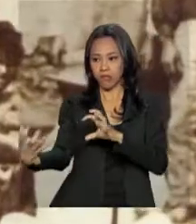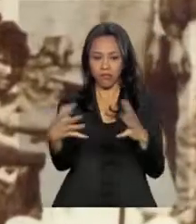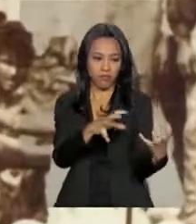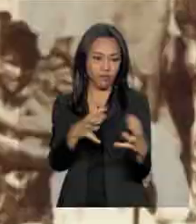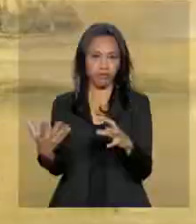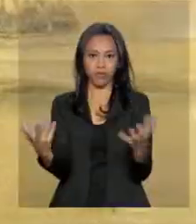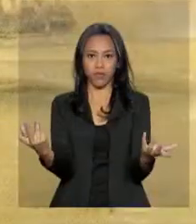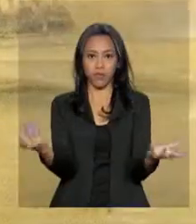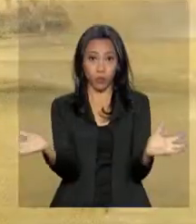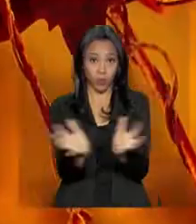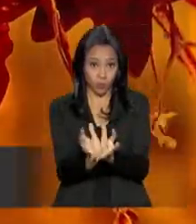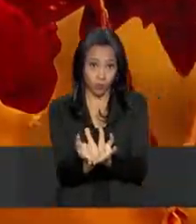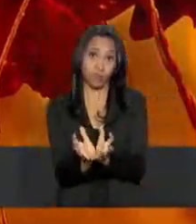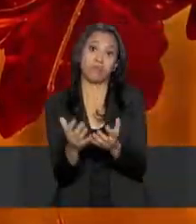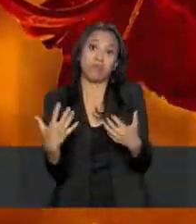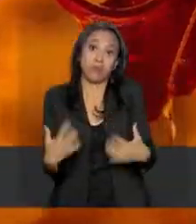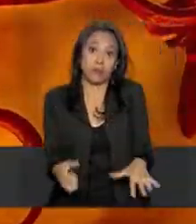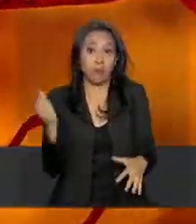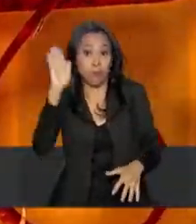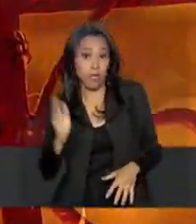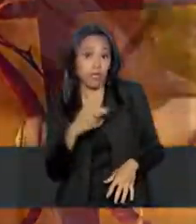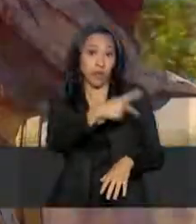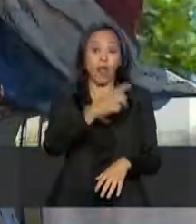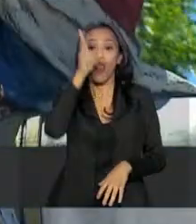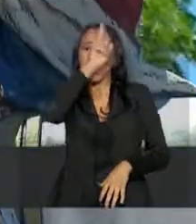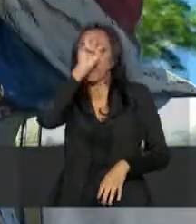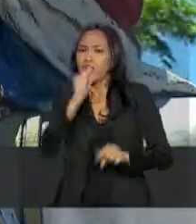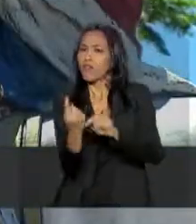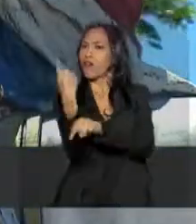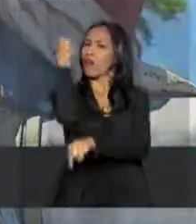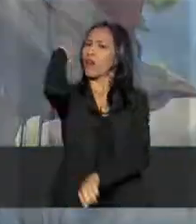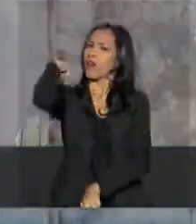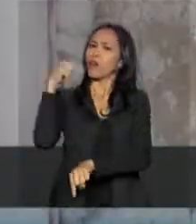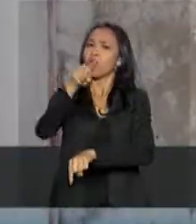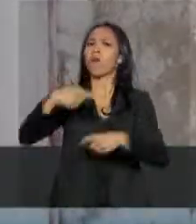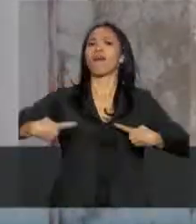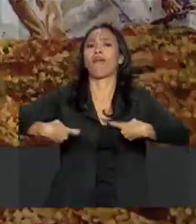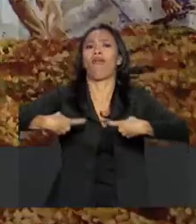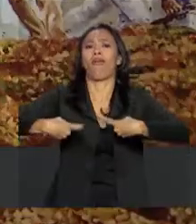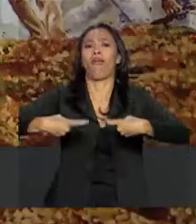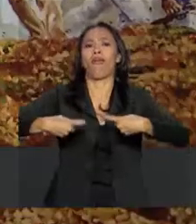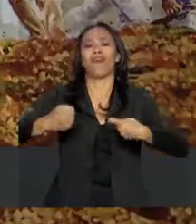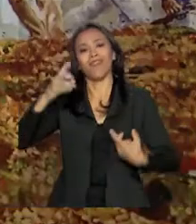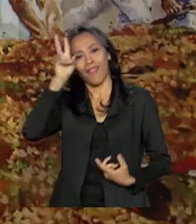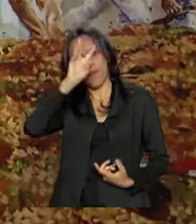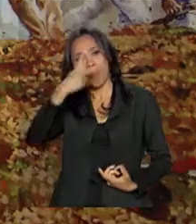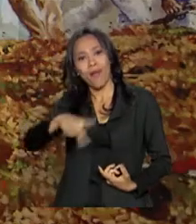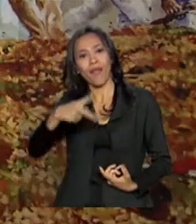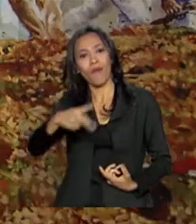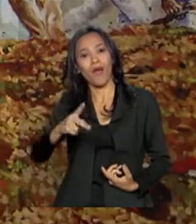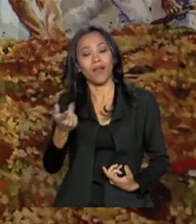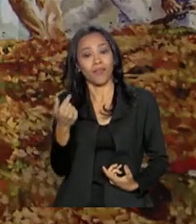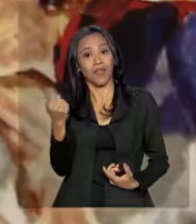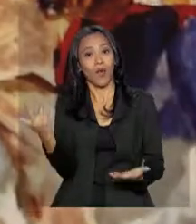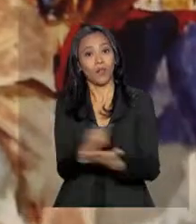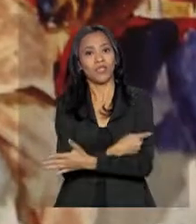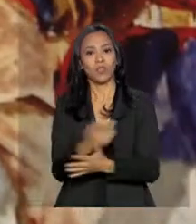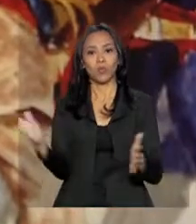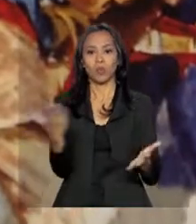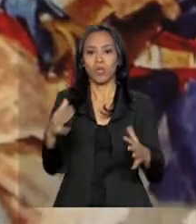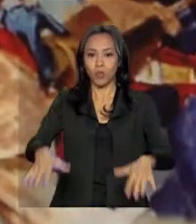também refletia as lembranças da guerra da tríplice aliança também conhecida como guerra do paraguai na época do império